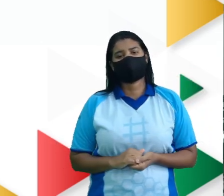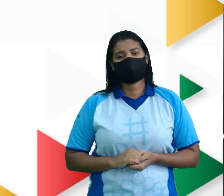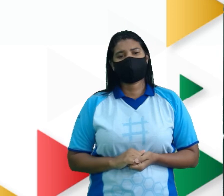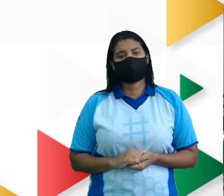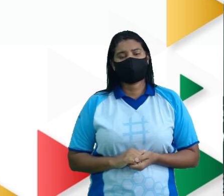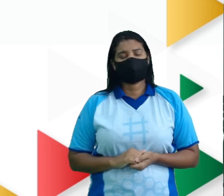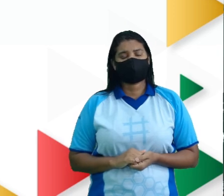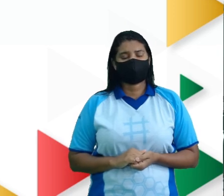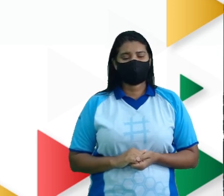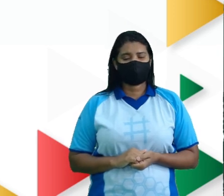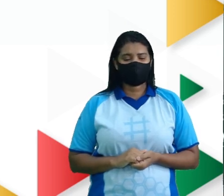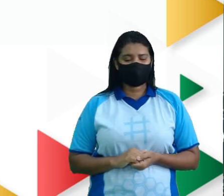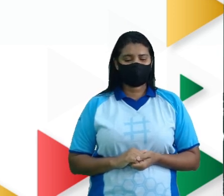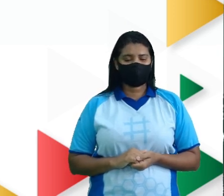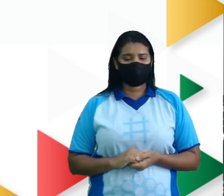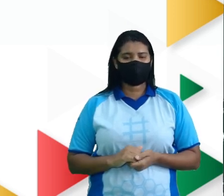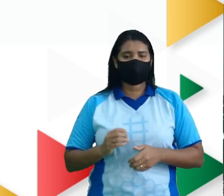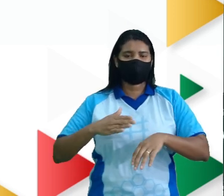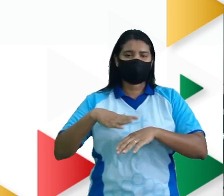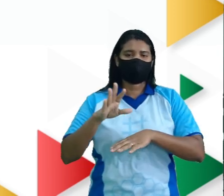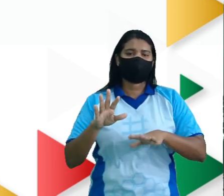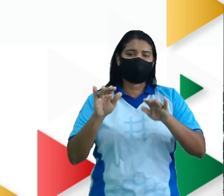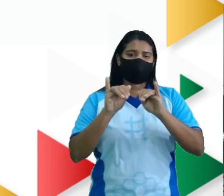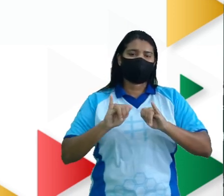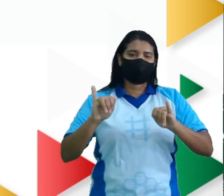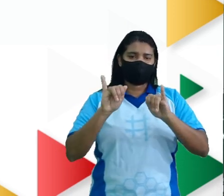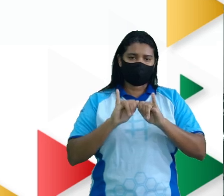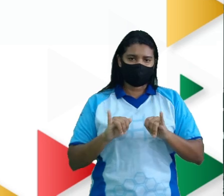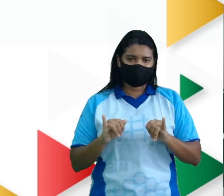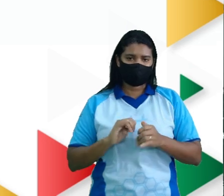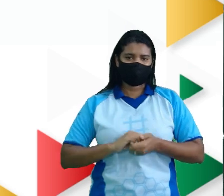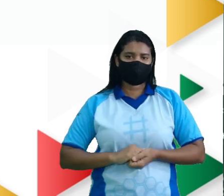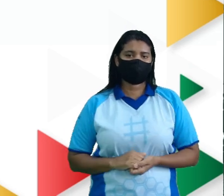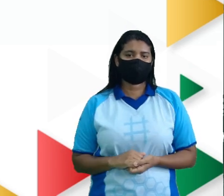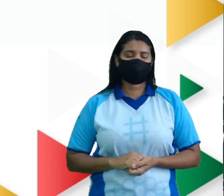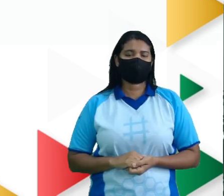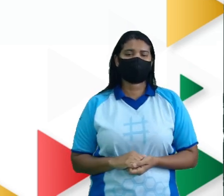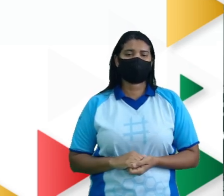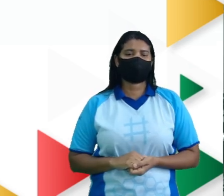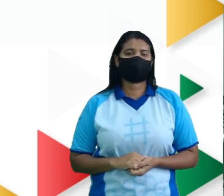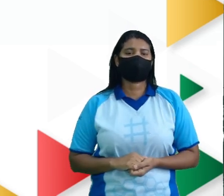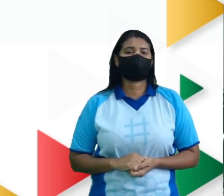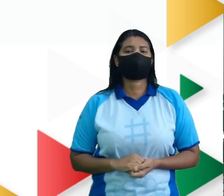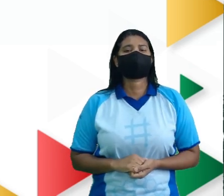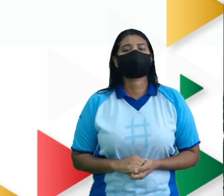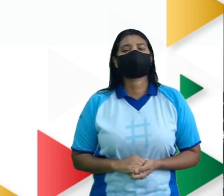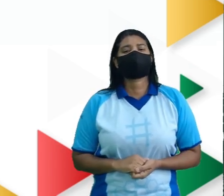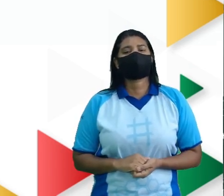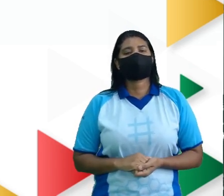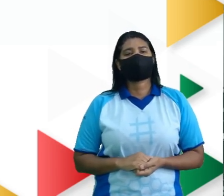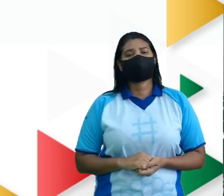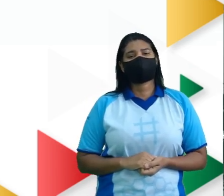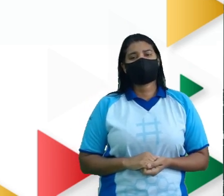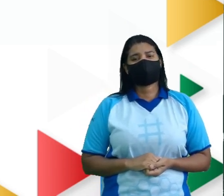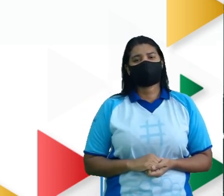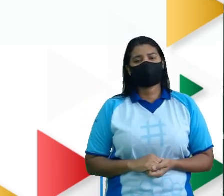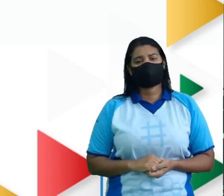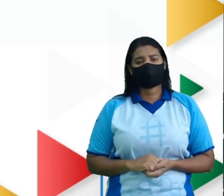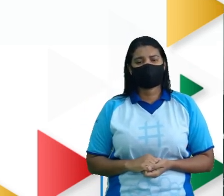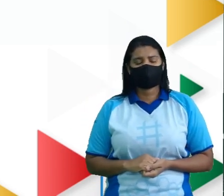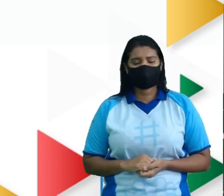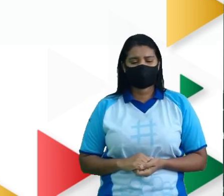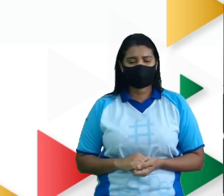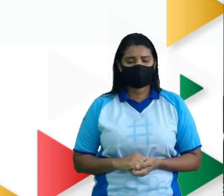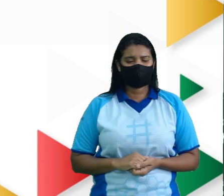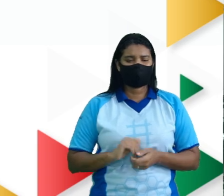Uma das, tá? A mais simples para mim. Não, quer dizer, não é tão simples. Tem uma que eu gosto, mas aí depois